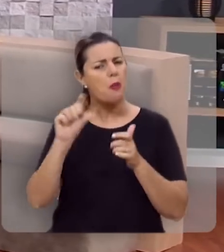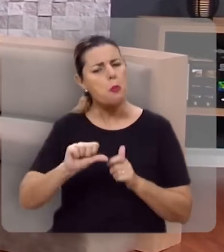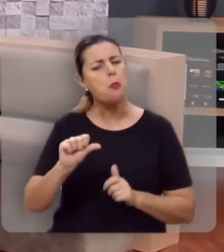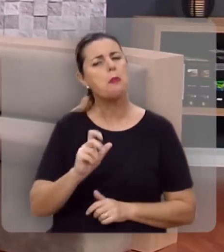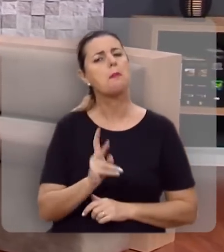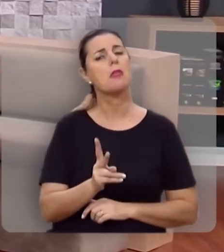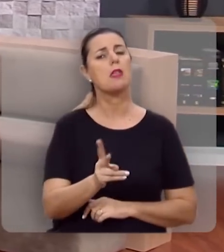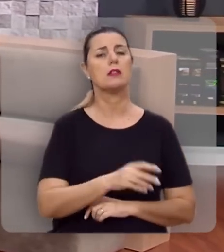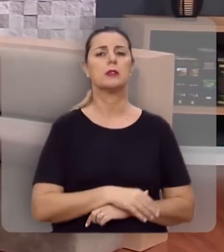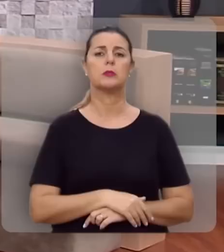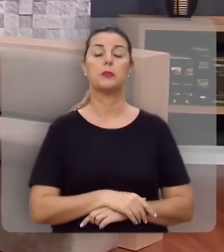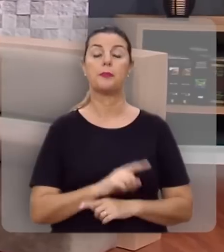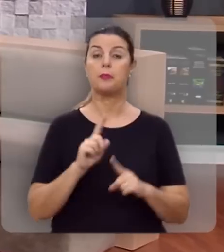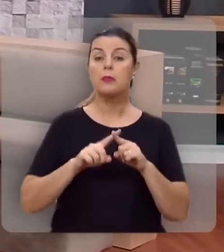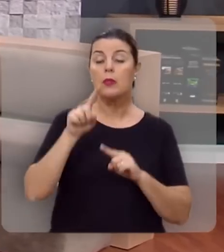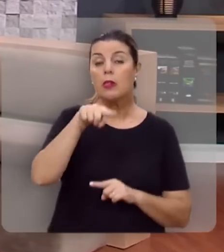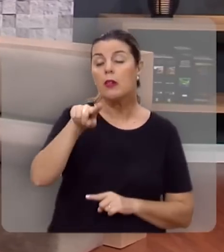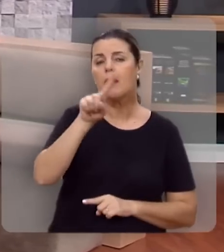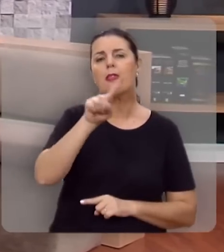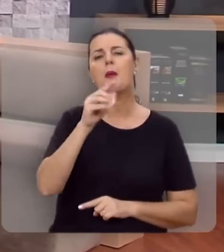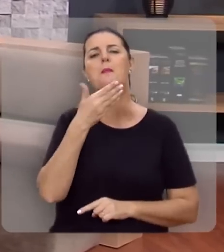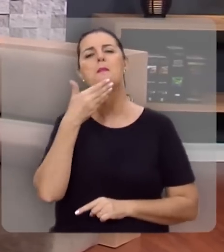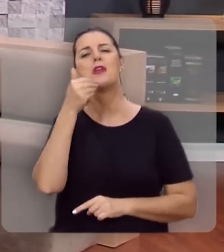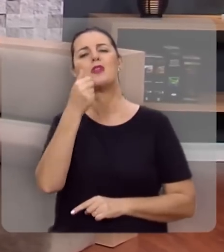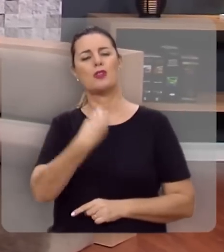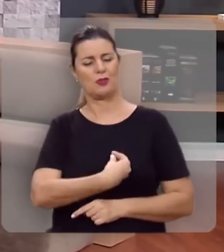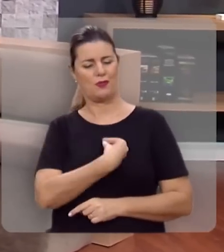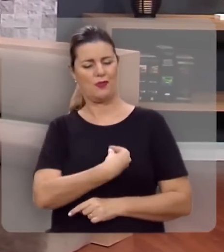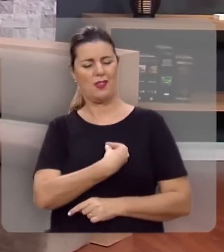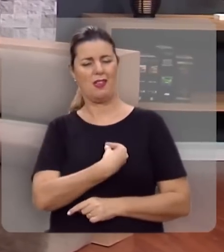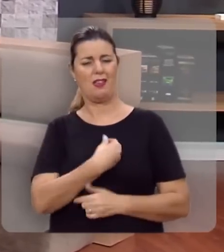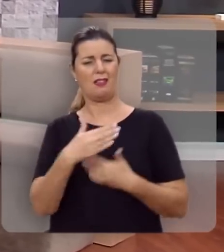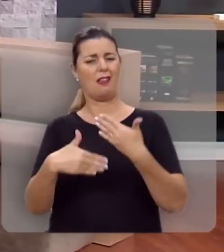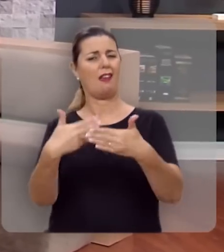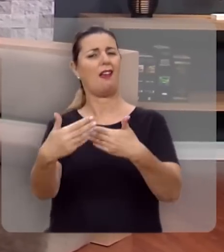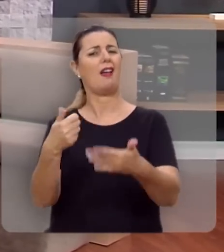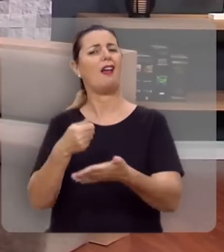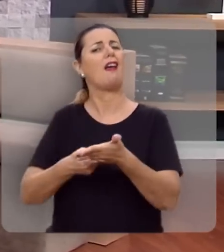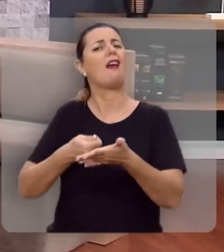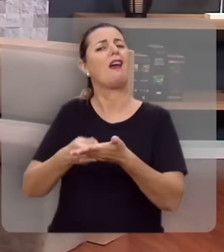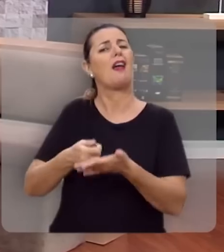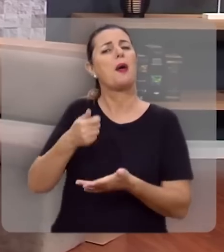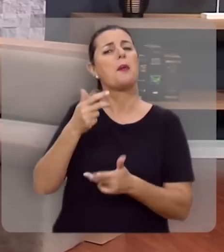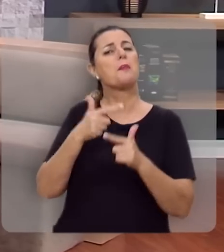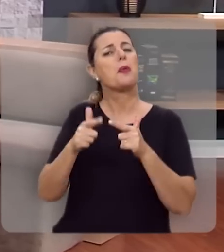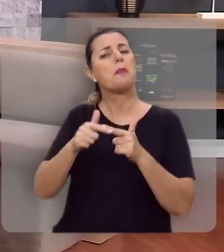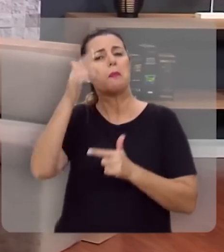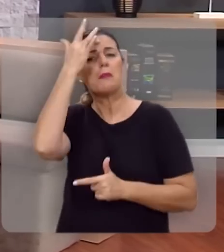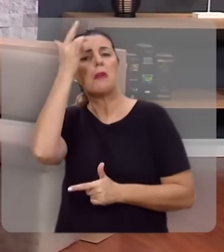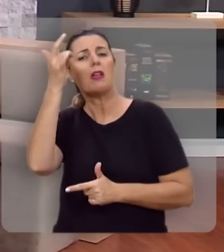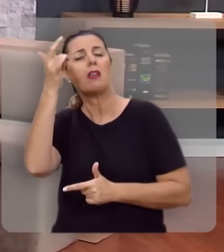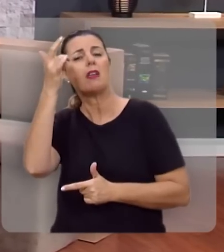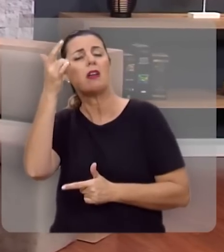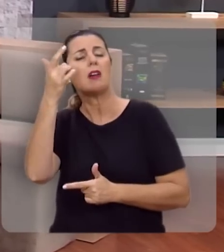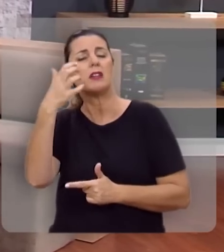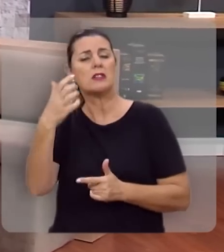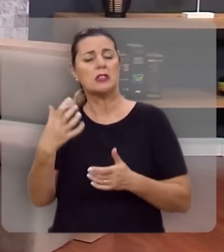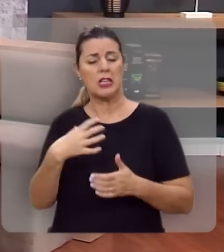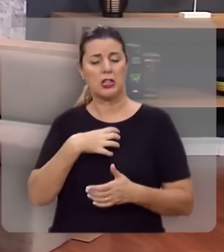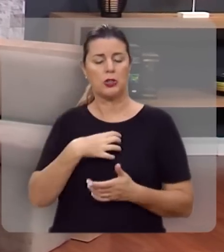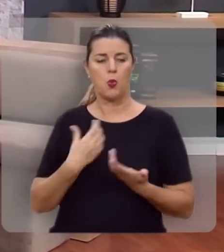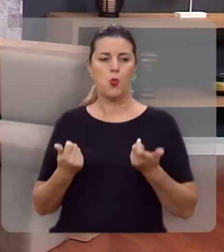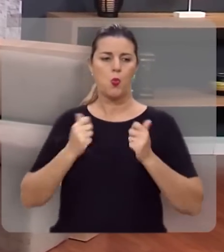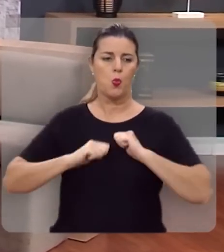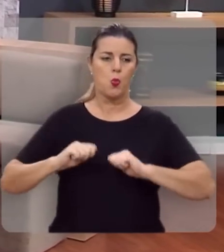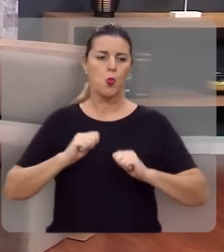mesmo. Porque você não melhora o seu performance para enfrentar os problemas do amanhã ficando